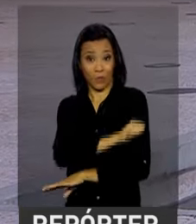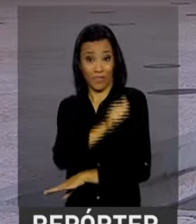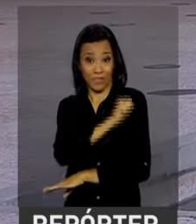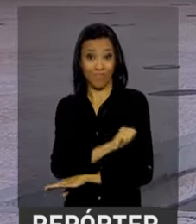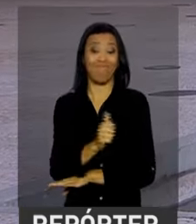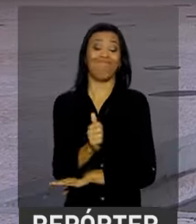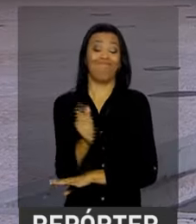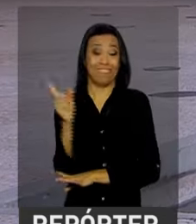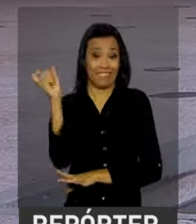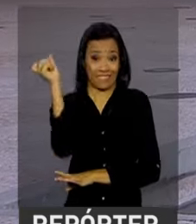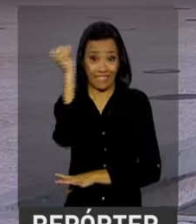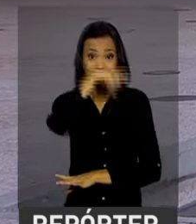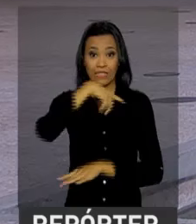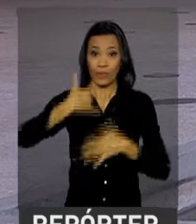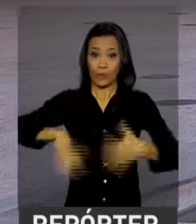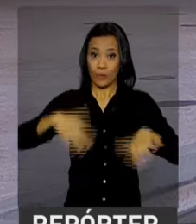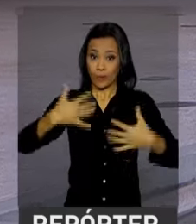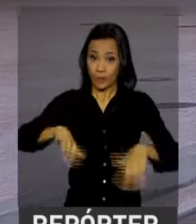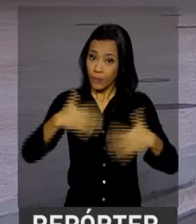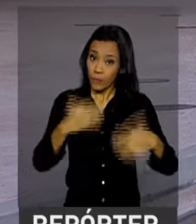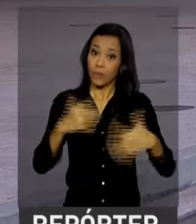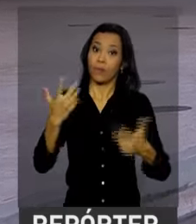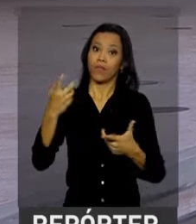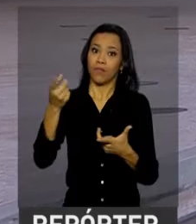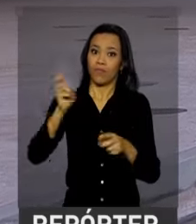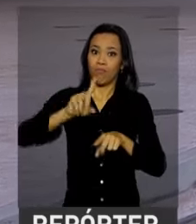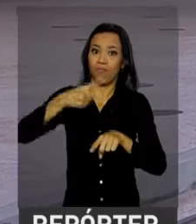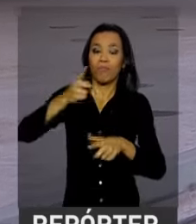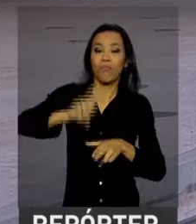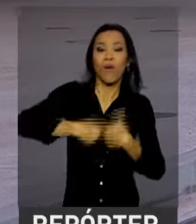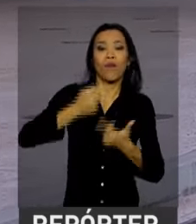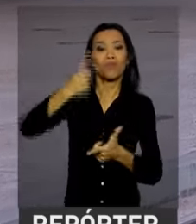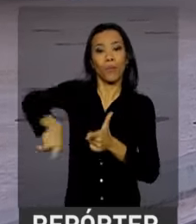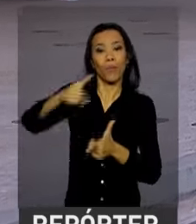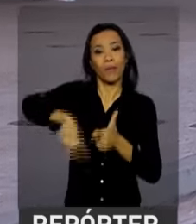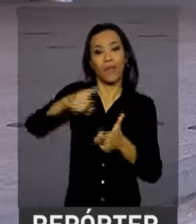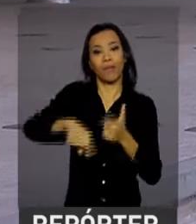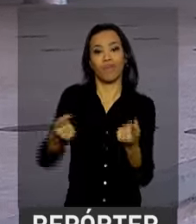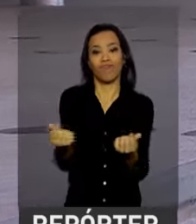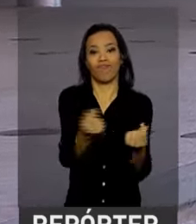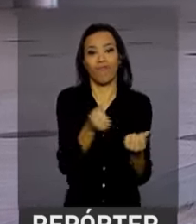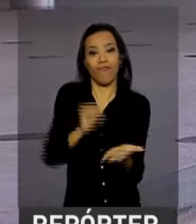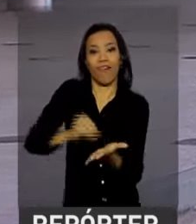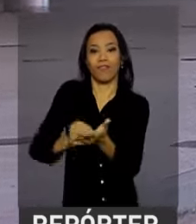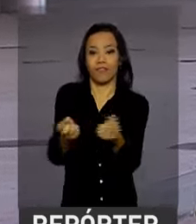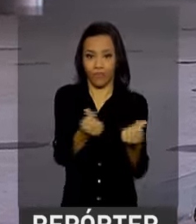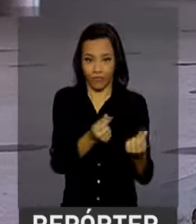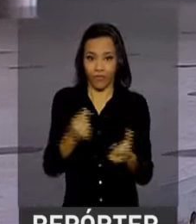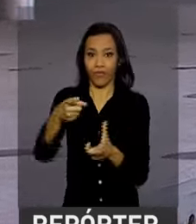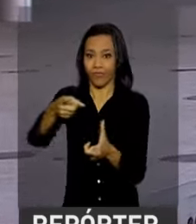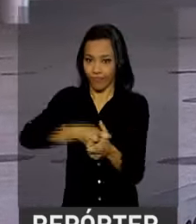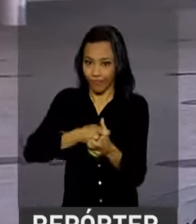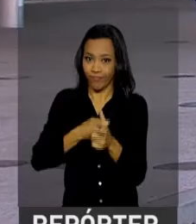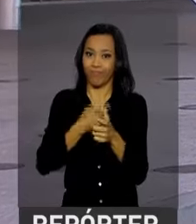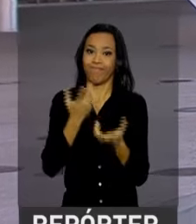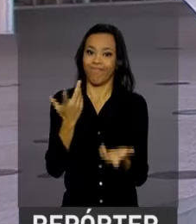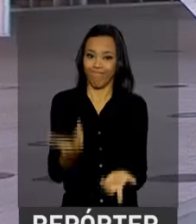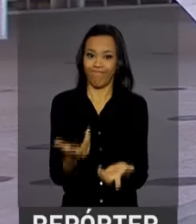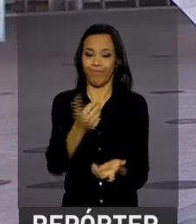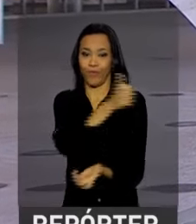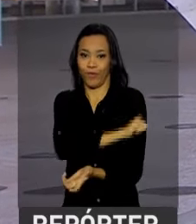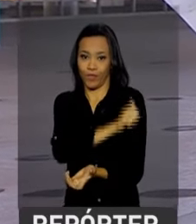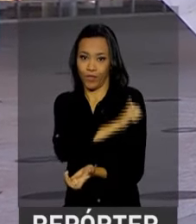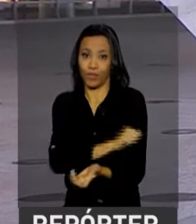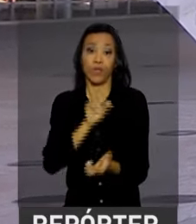decretou situação de calamidade pública por conta da crise financeira aí no estado. De acordo com o ministro da Fazenda, Henrique Meirelles, todos